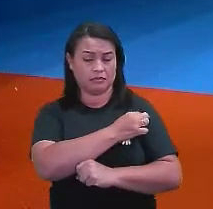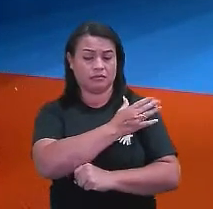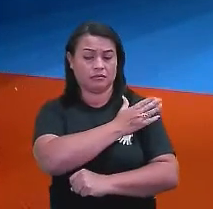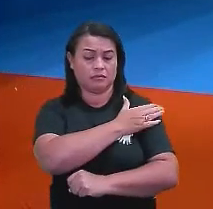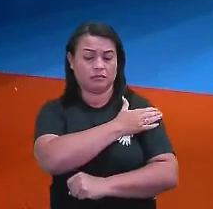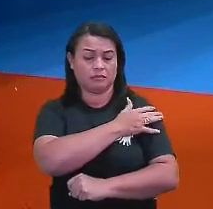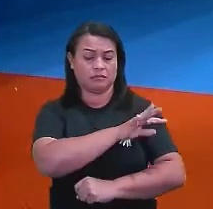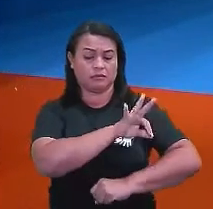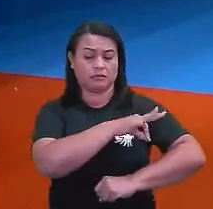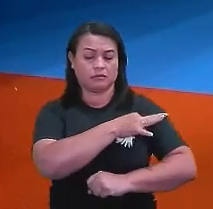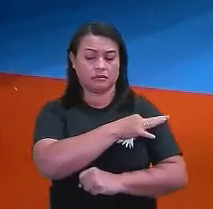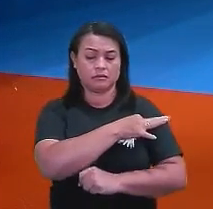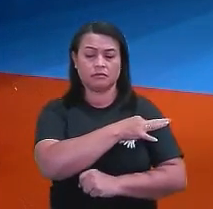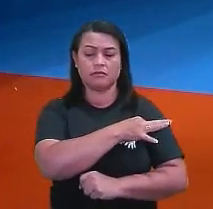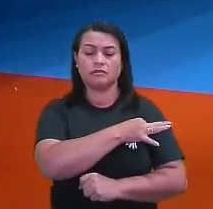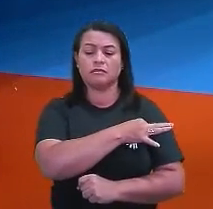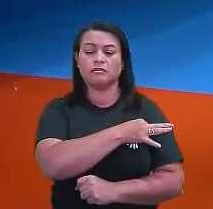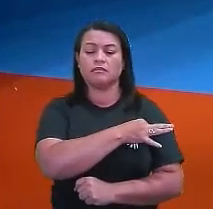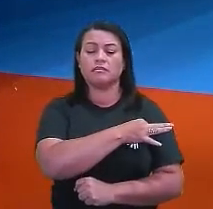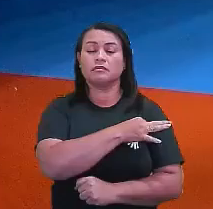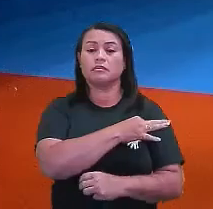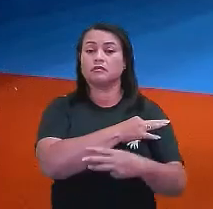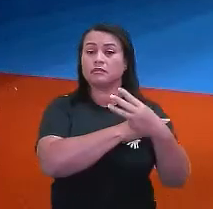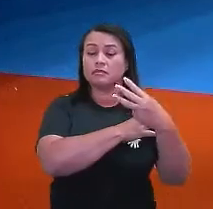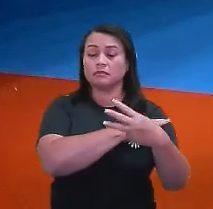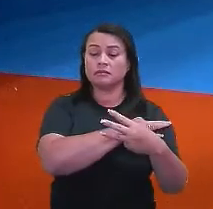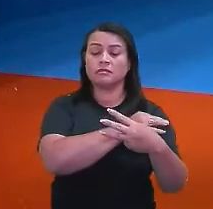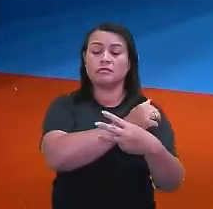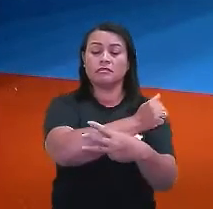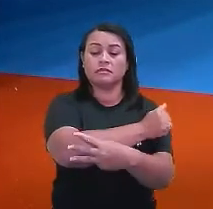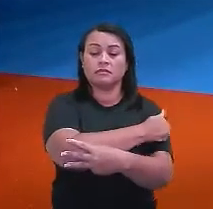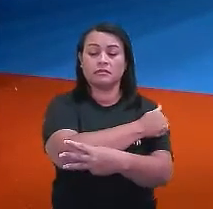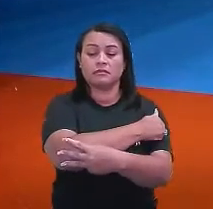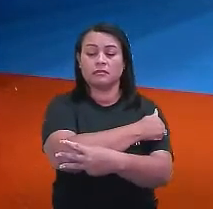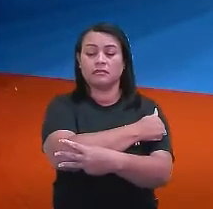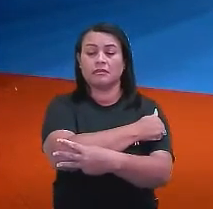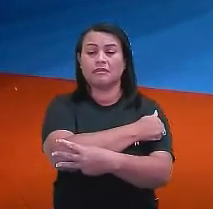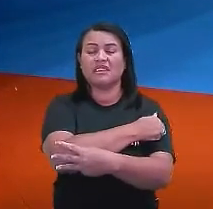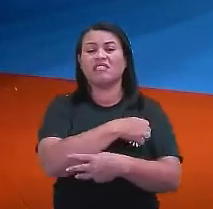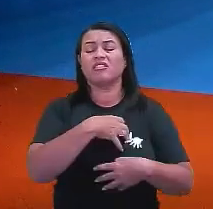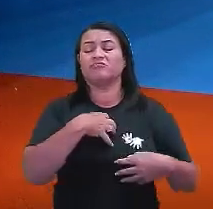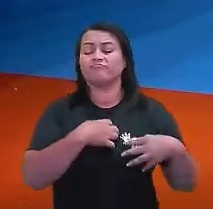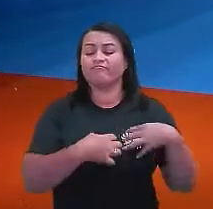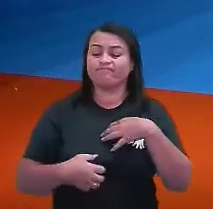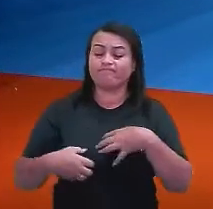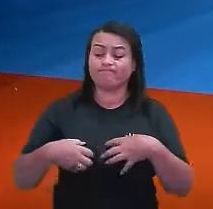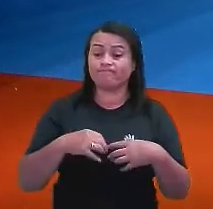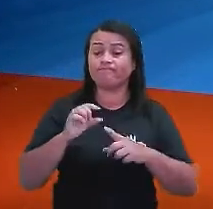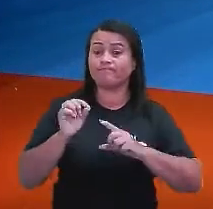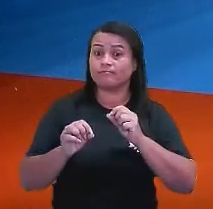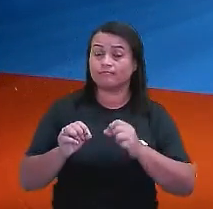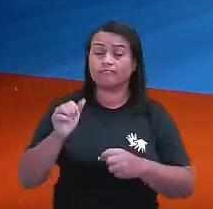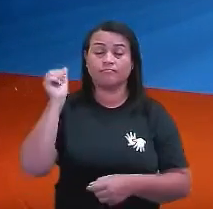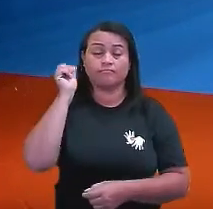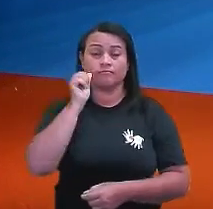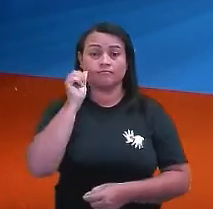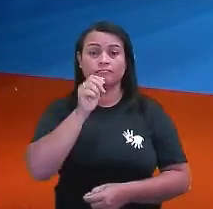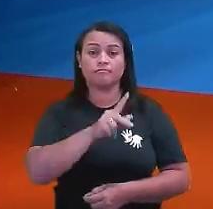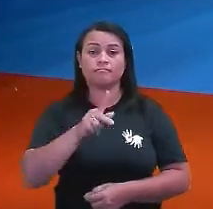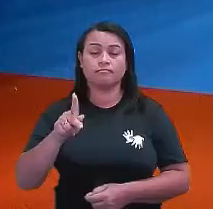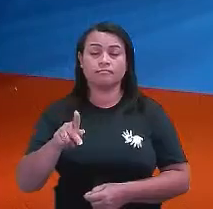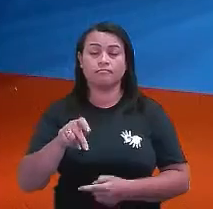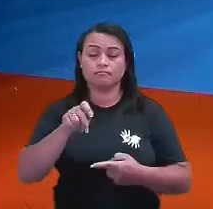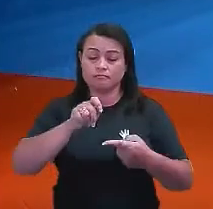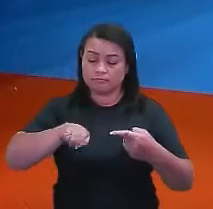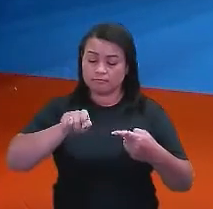tá? O famoso sovaco. De 3 alunos que não estavam passando bem. Ela marcou as temperaturas de cada